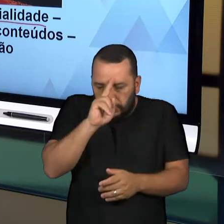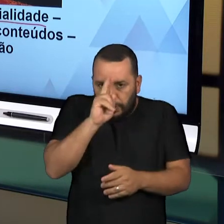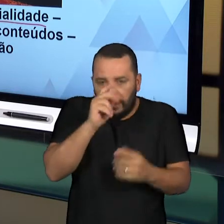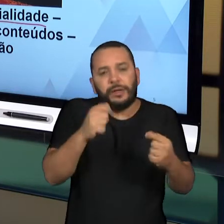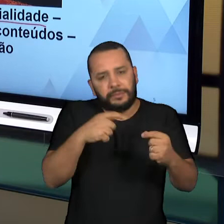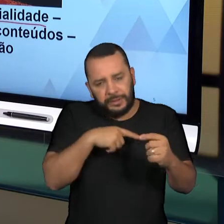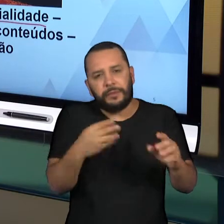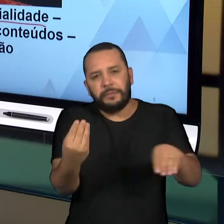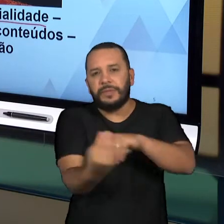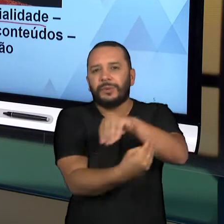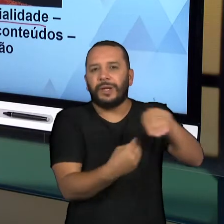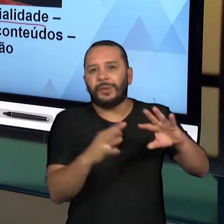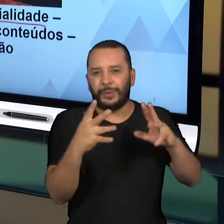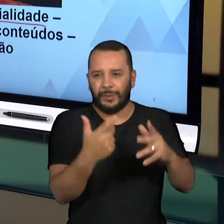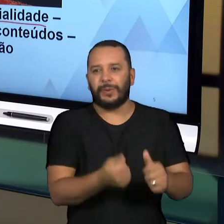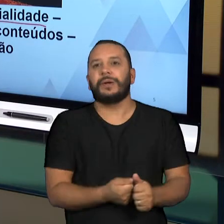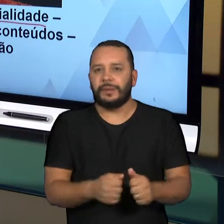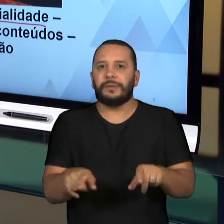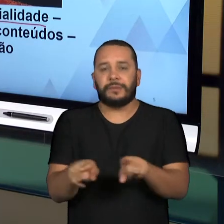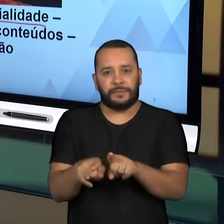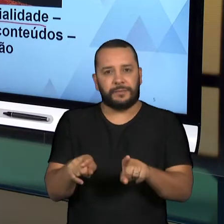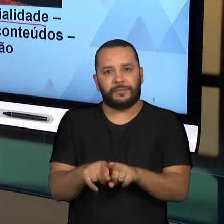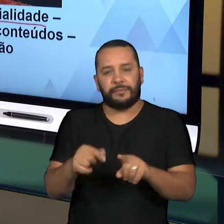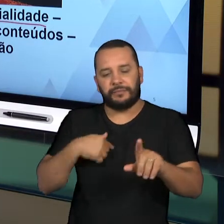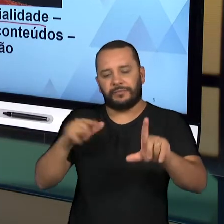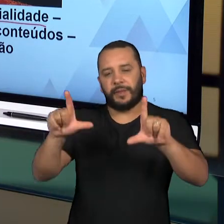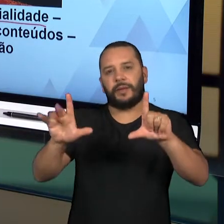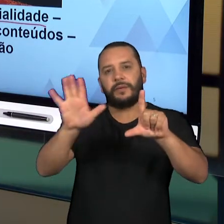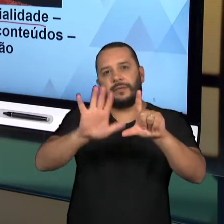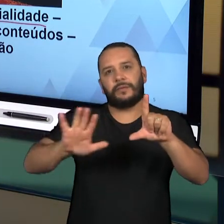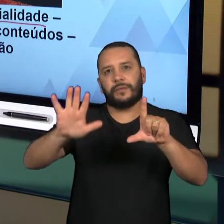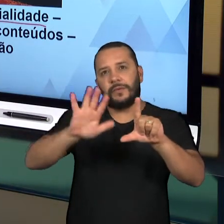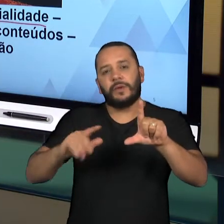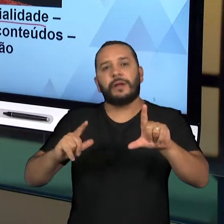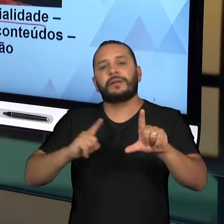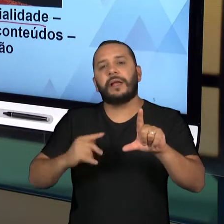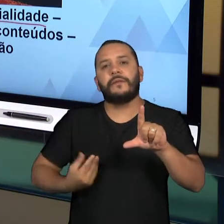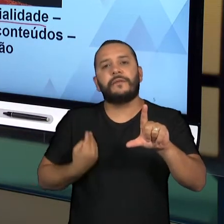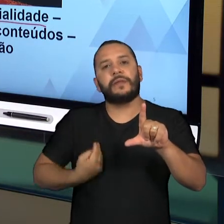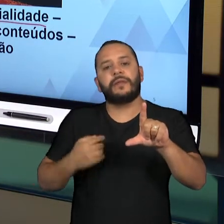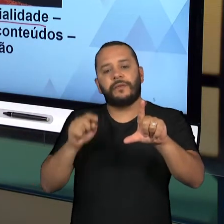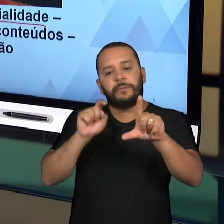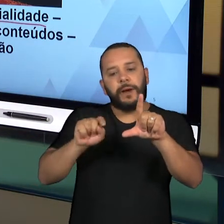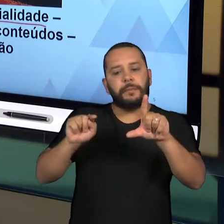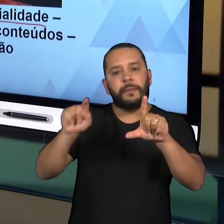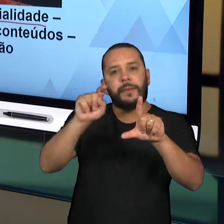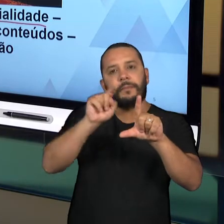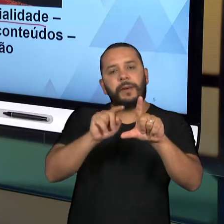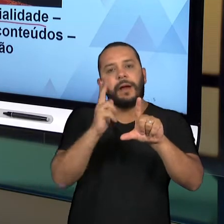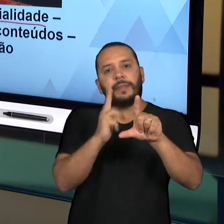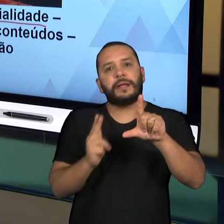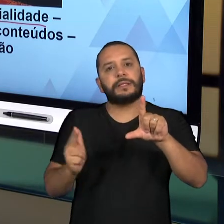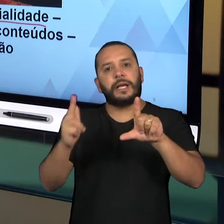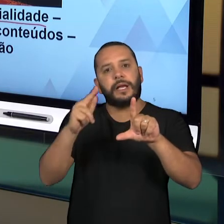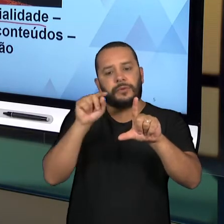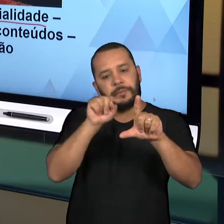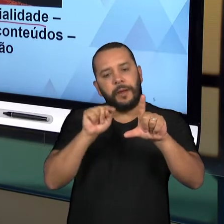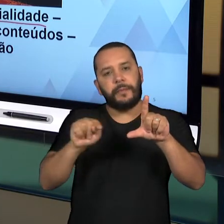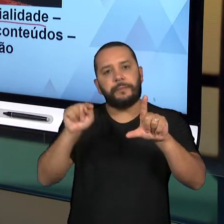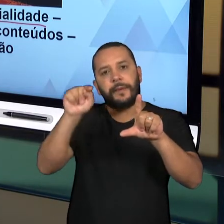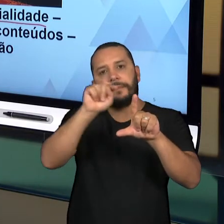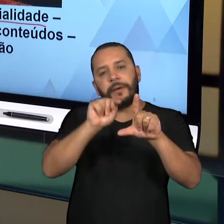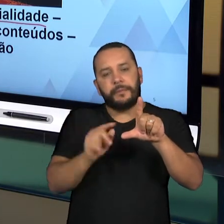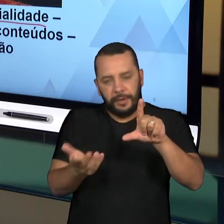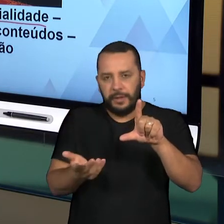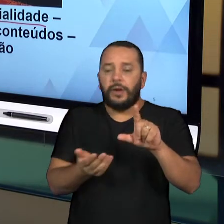a leitura de uma imagem por exemplo né os elementos que estão presentes nesta imagem a descrição dessa